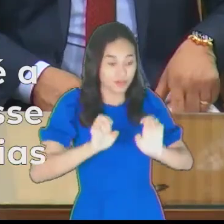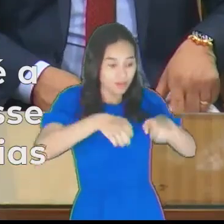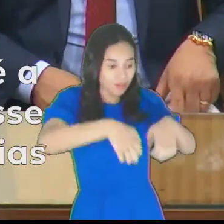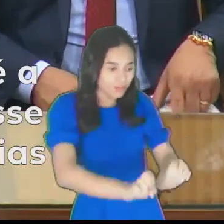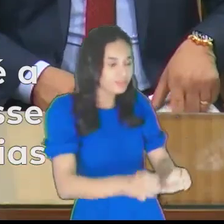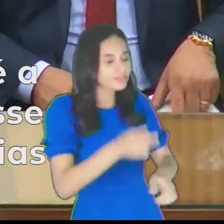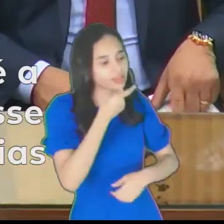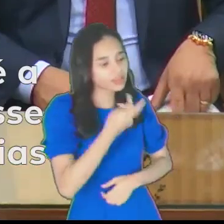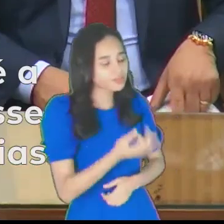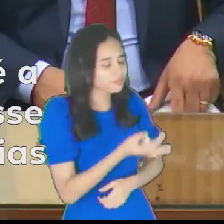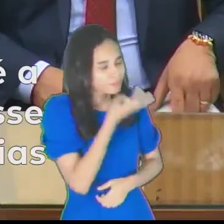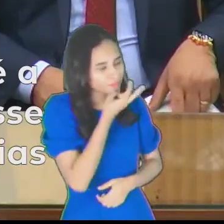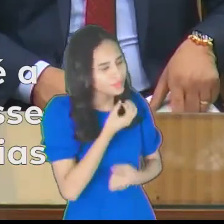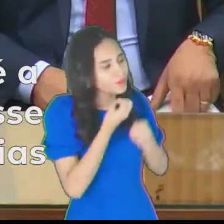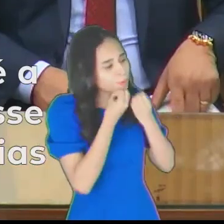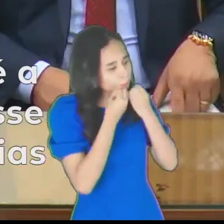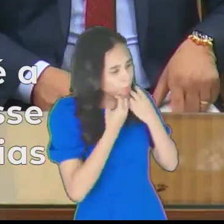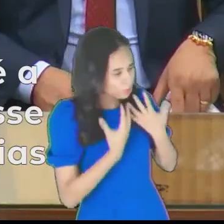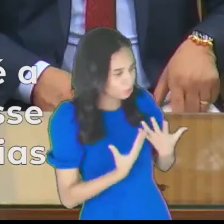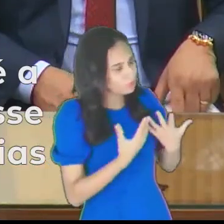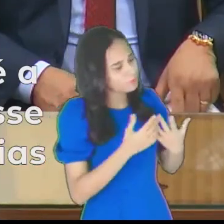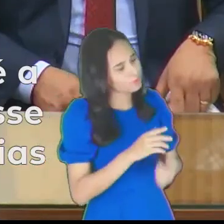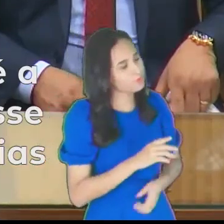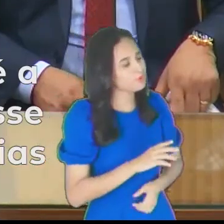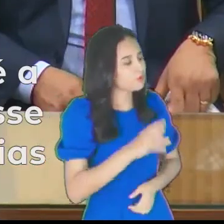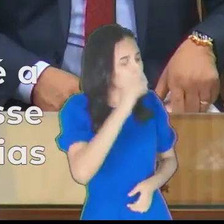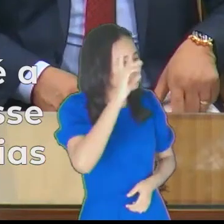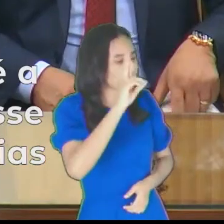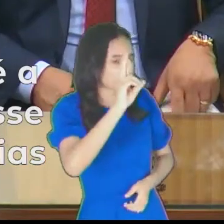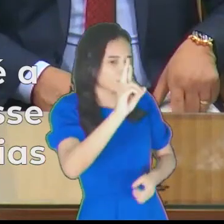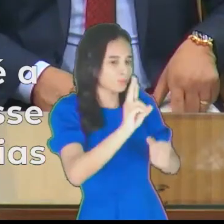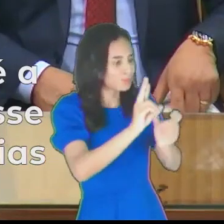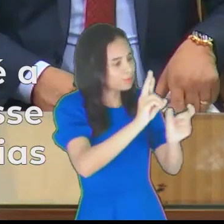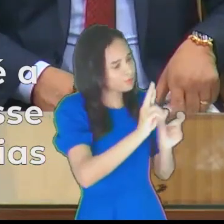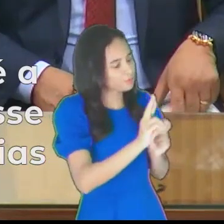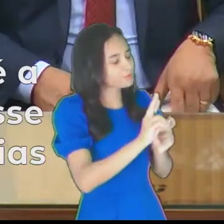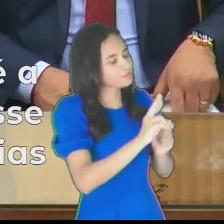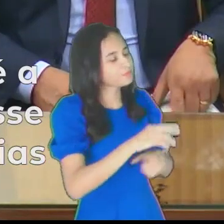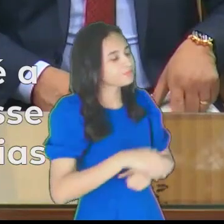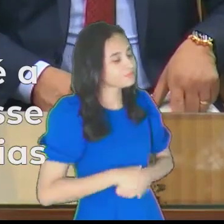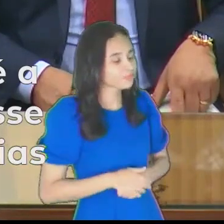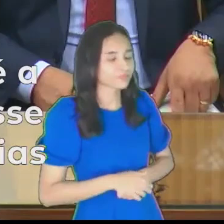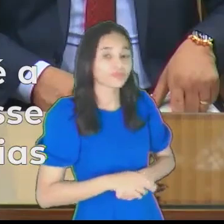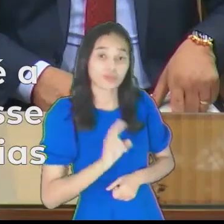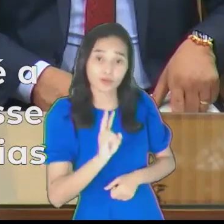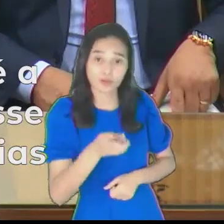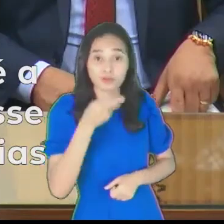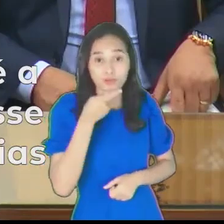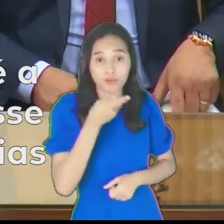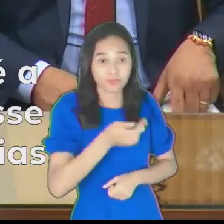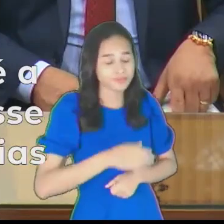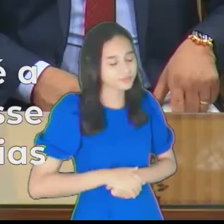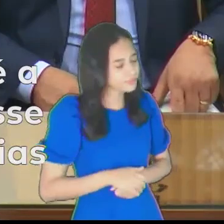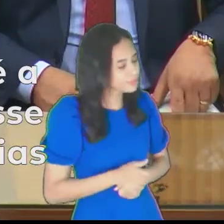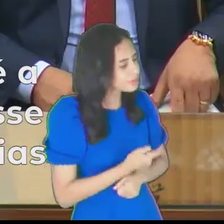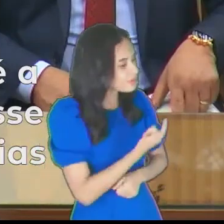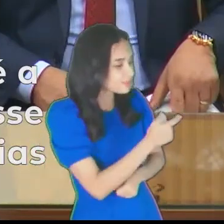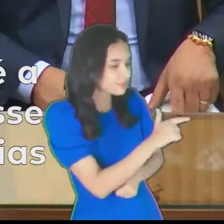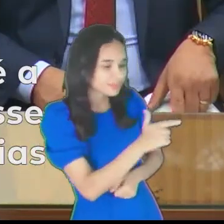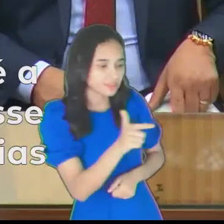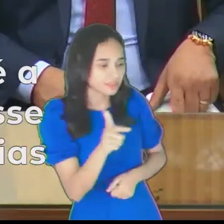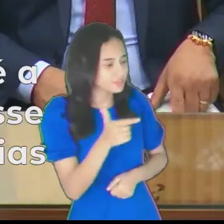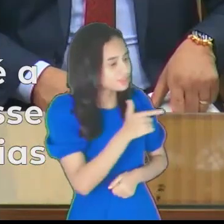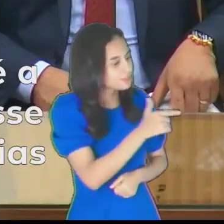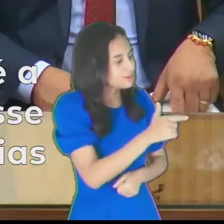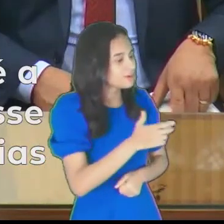Isaías: boa é a palavra do Senhor que disseste. Disse mais: E não haverá, pois, em